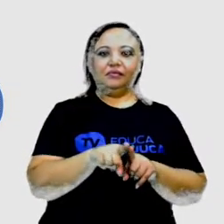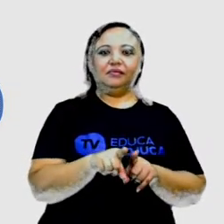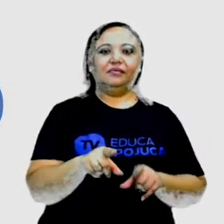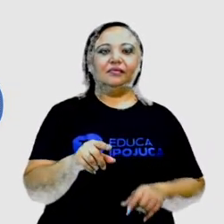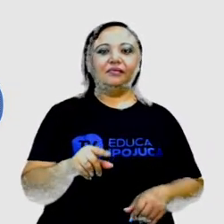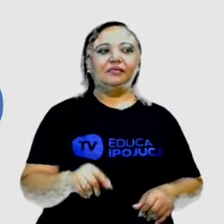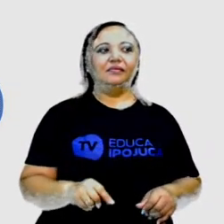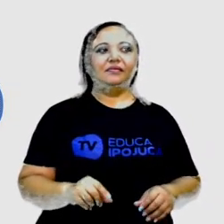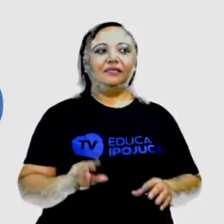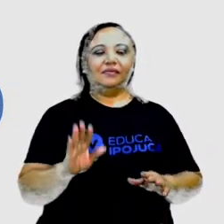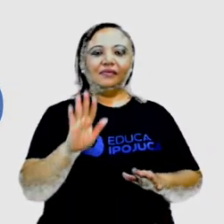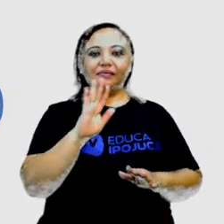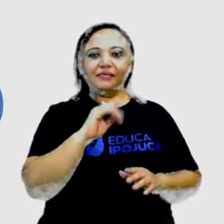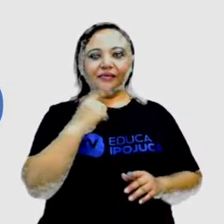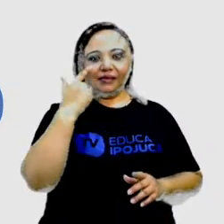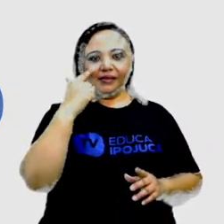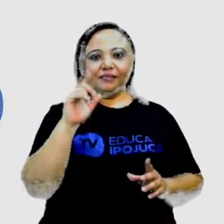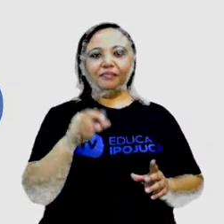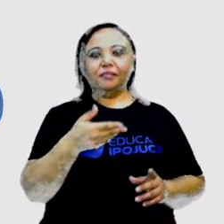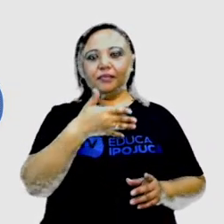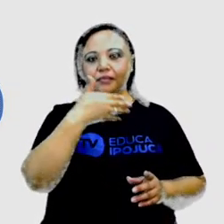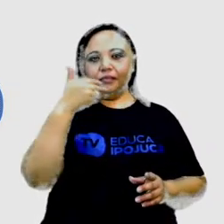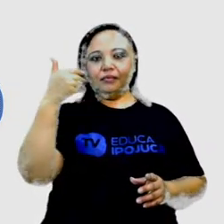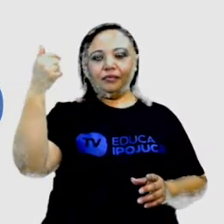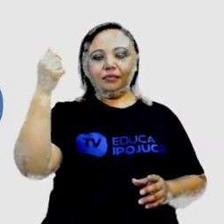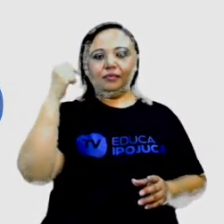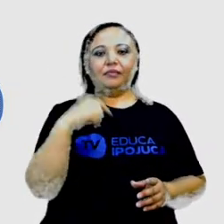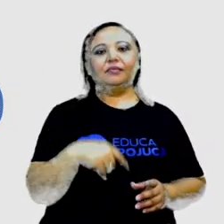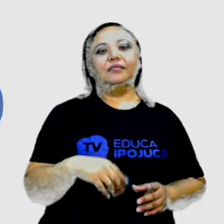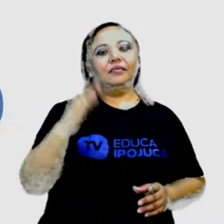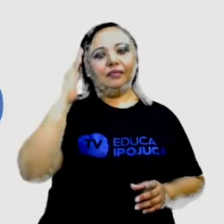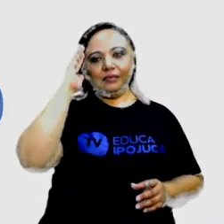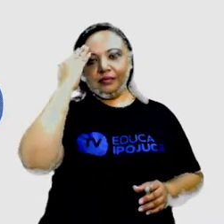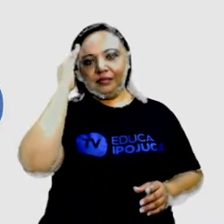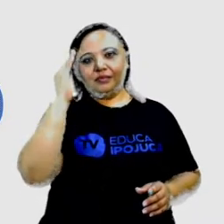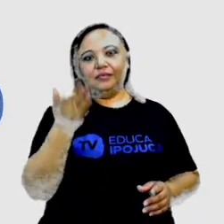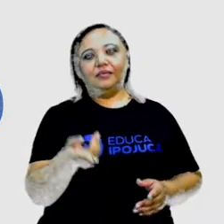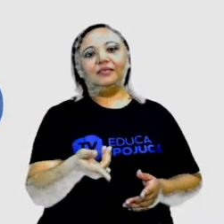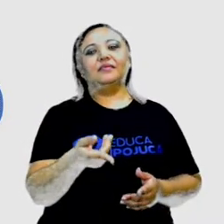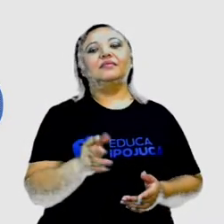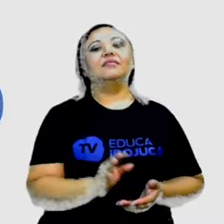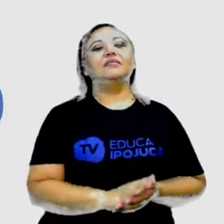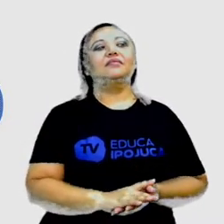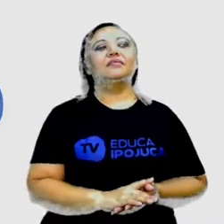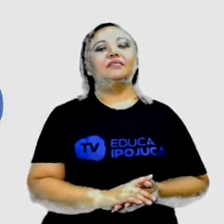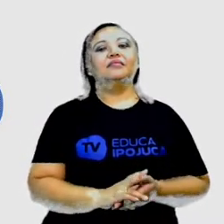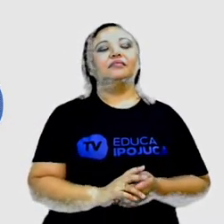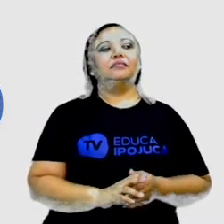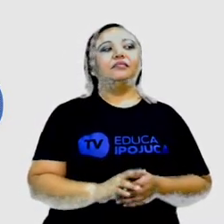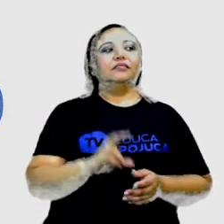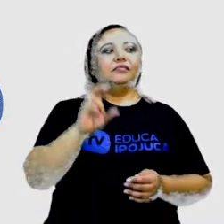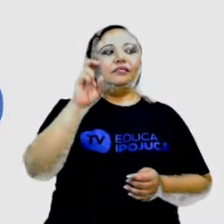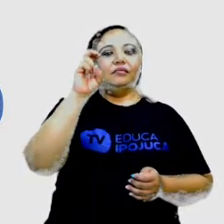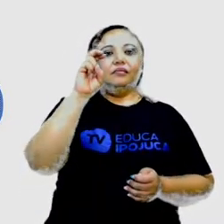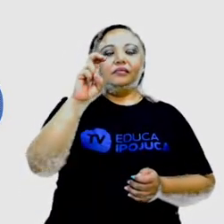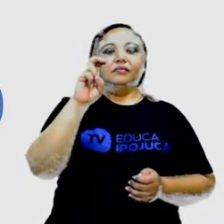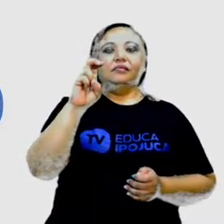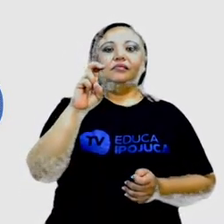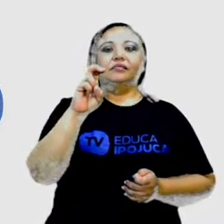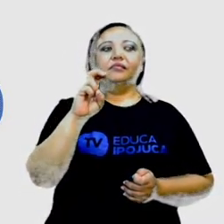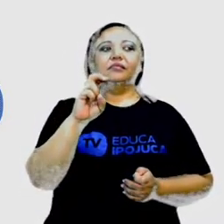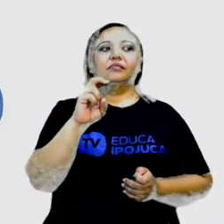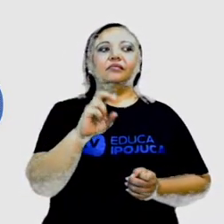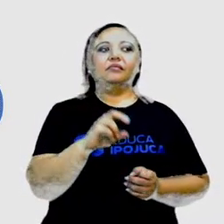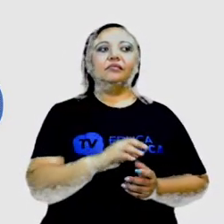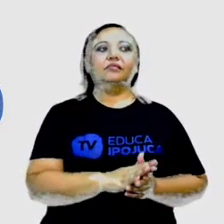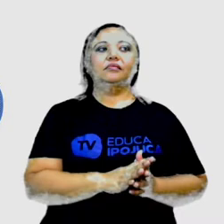Tá ficando mais limpinho aí nosso caminho, né? Tá super legal. Então agora eu vou pensar no 5. Ah,